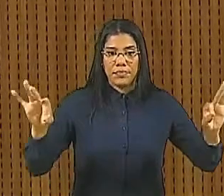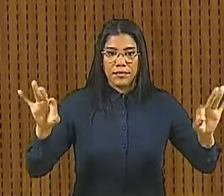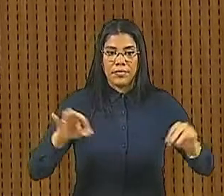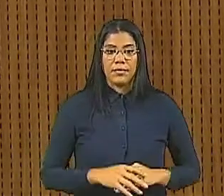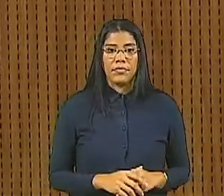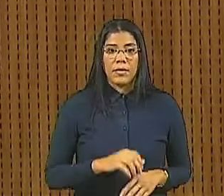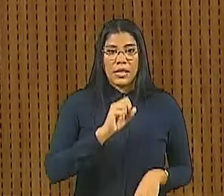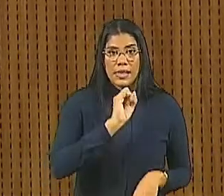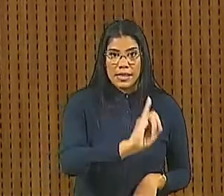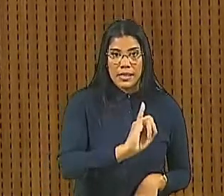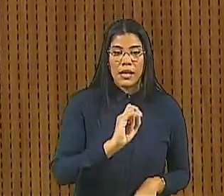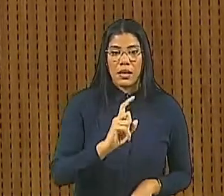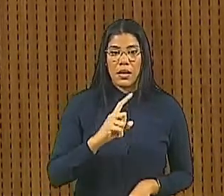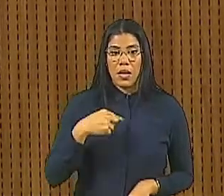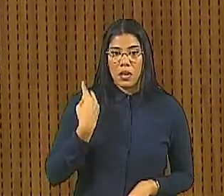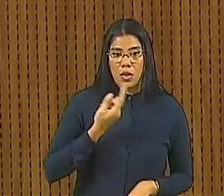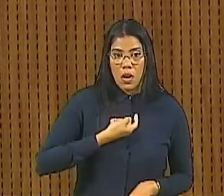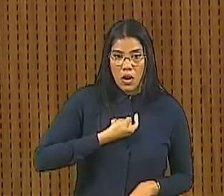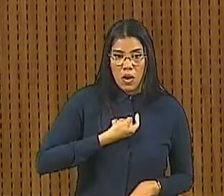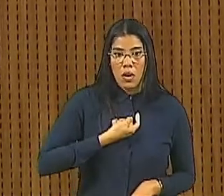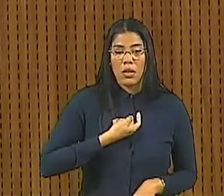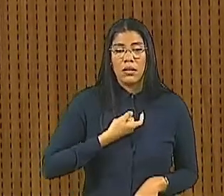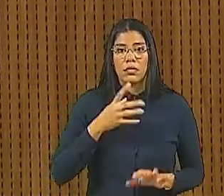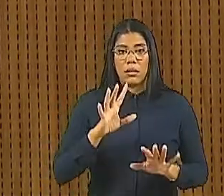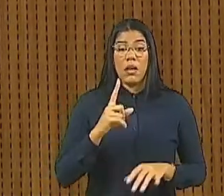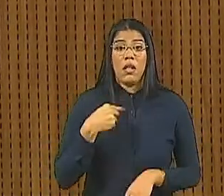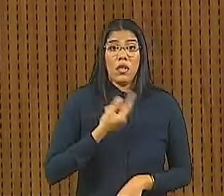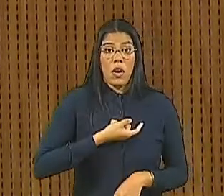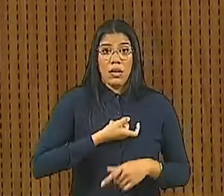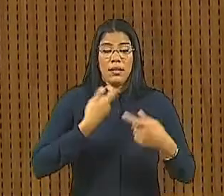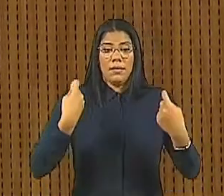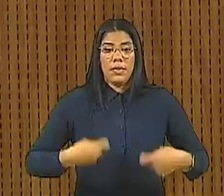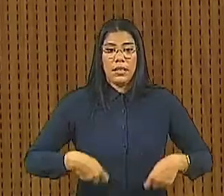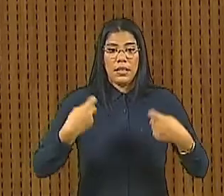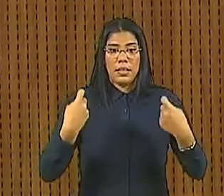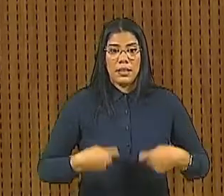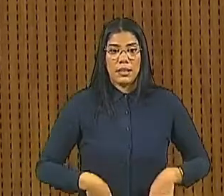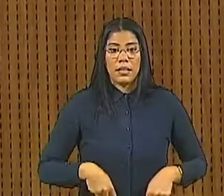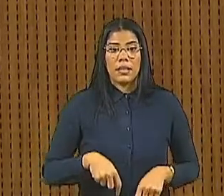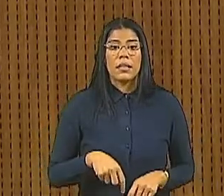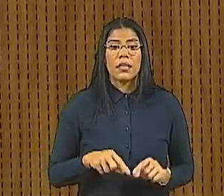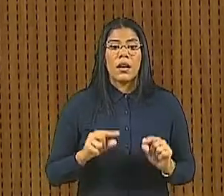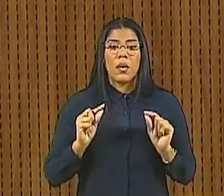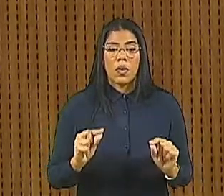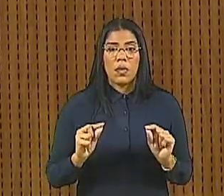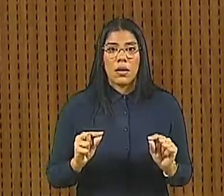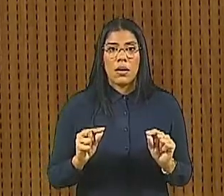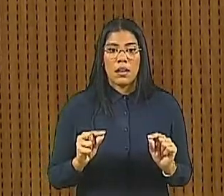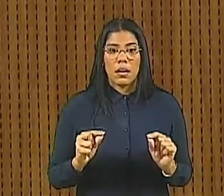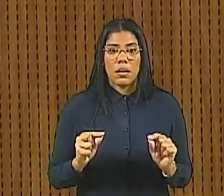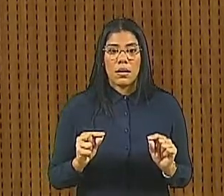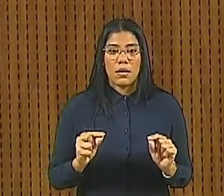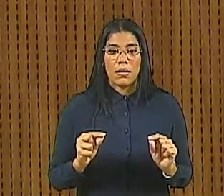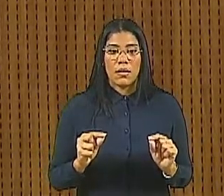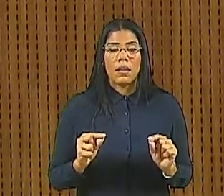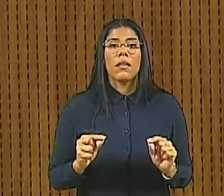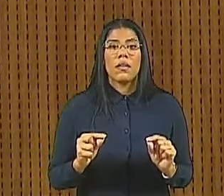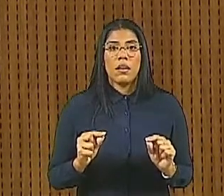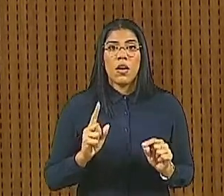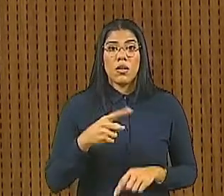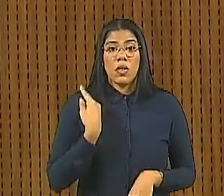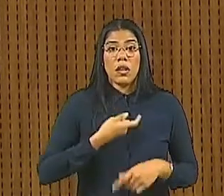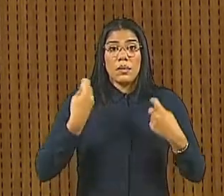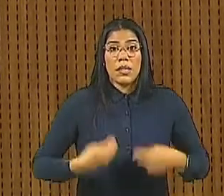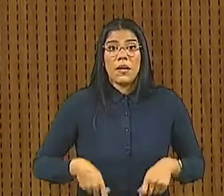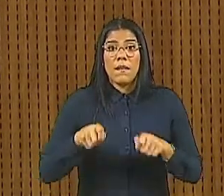Se a gente precisa agir como se as nossas casas estivessem pegando fogo, porque de